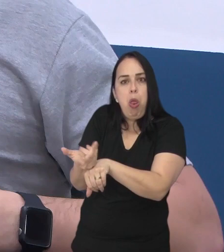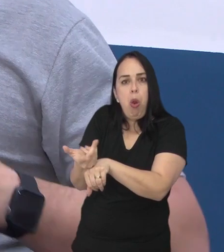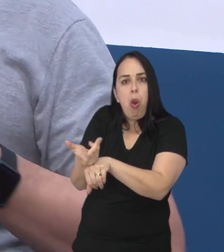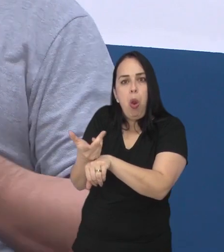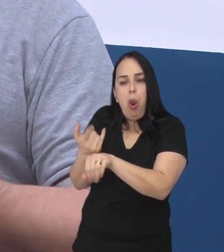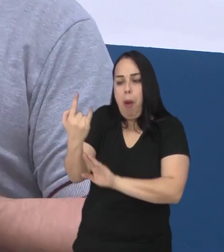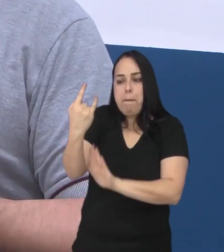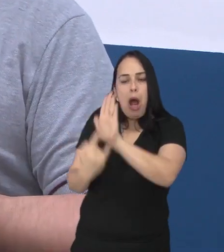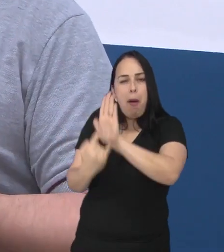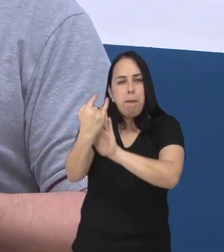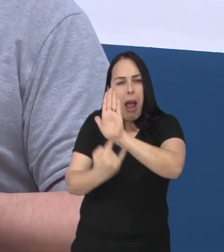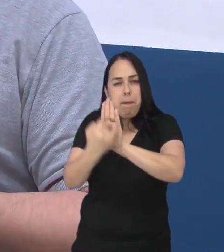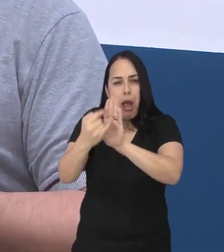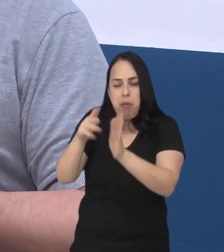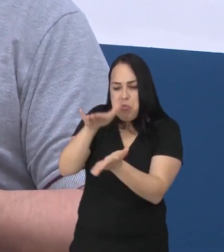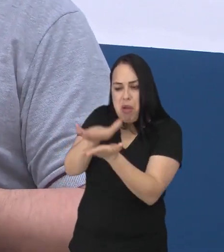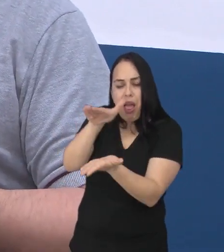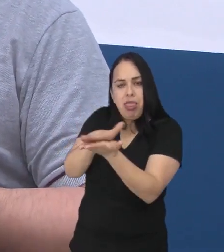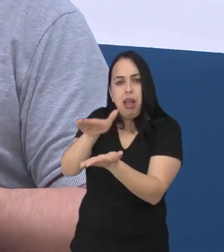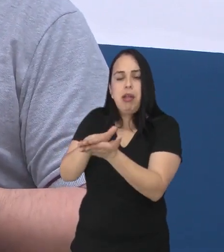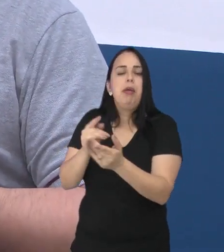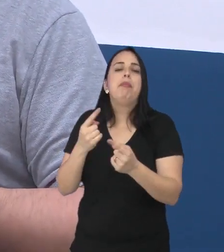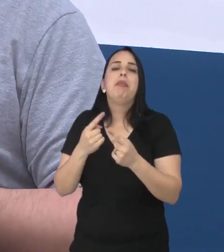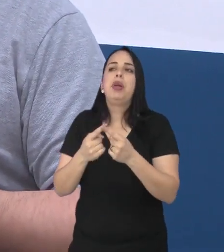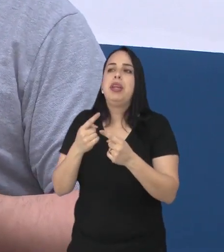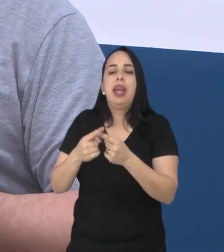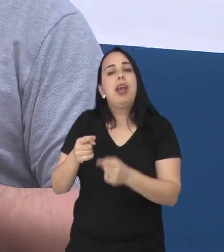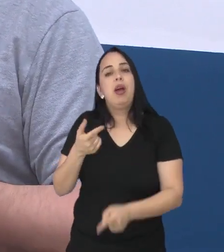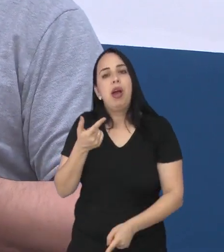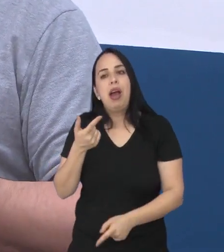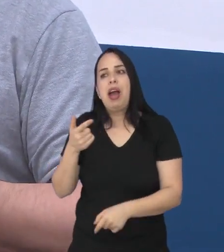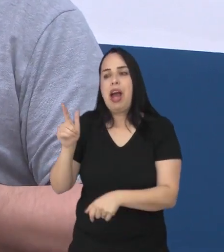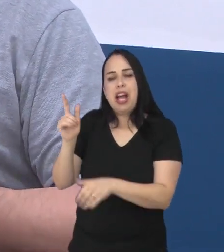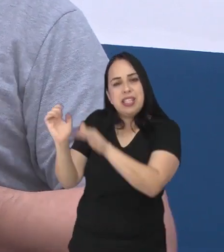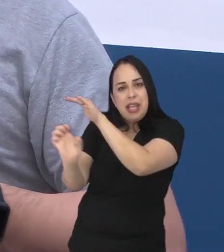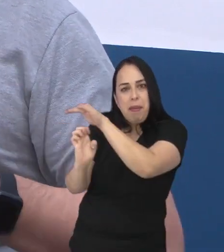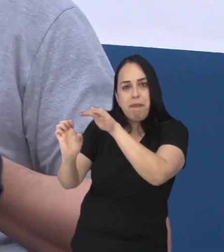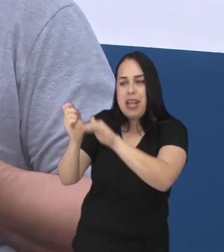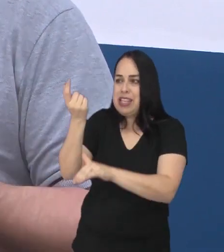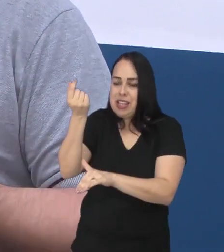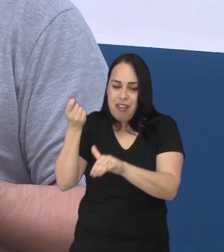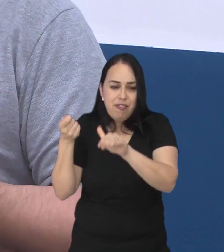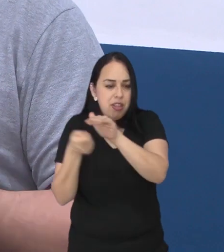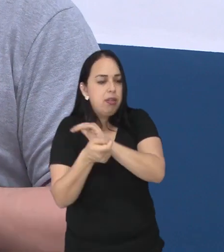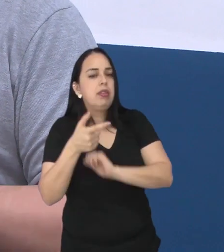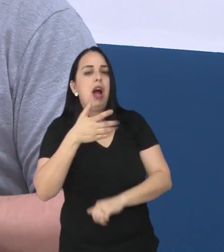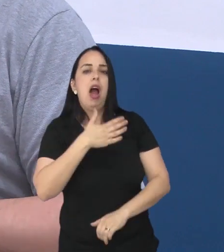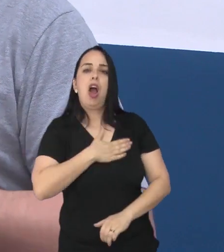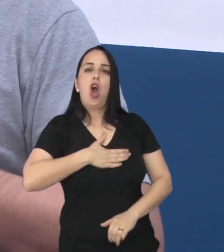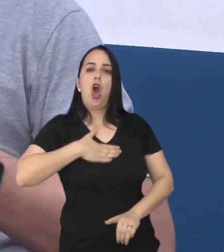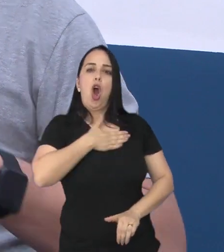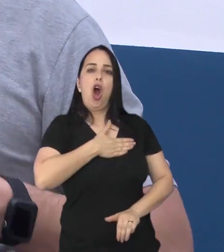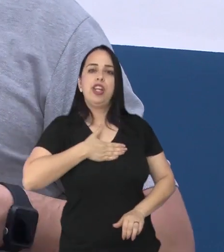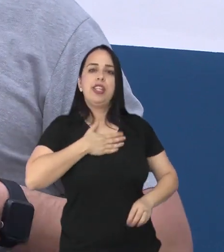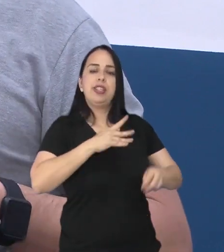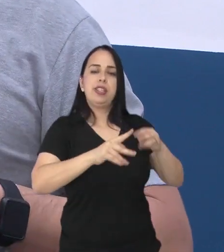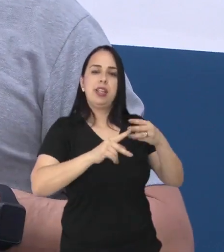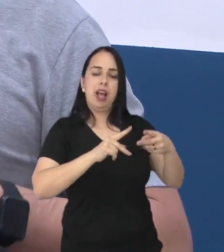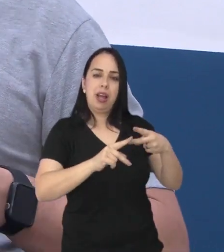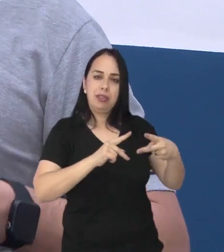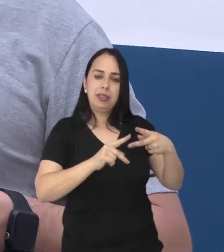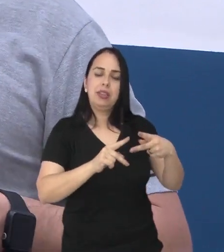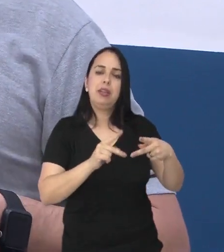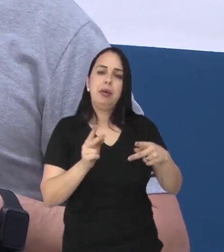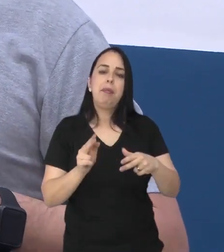e acelerar a obtenção dessas licenças para que o investidor olhe com outros olhos